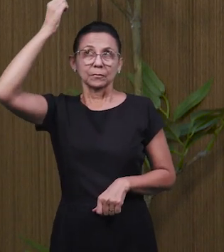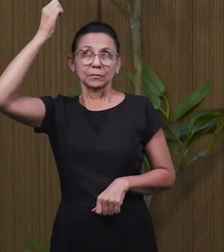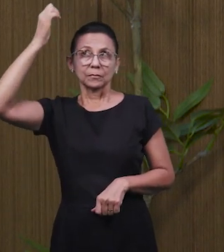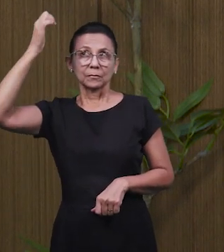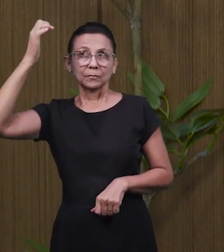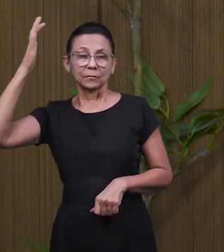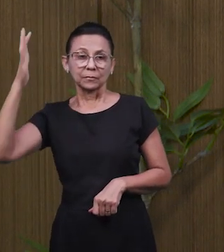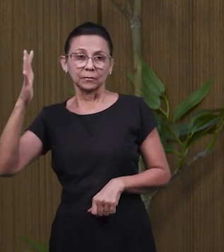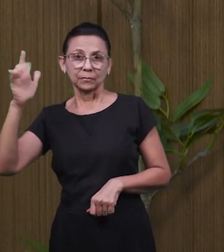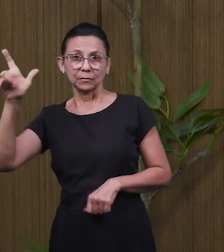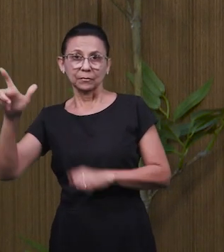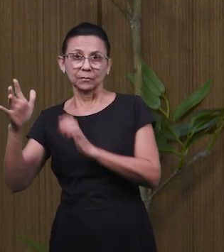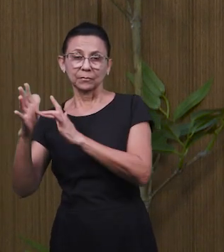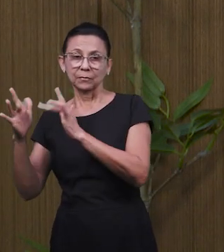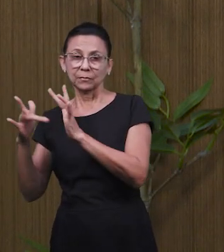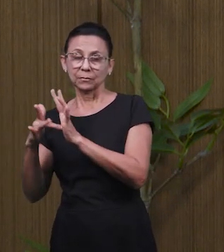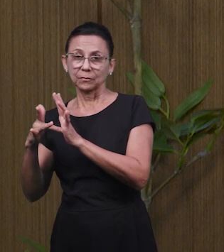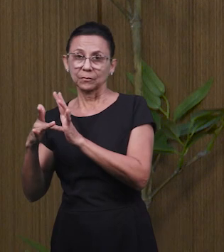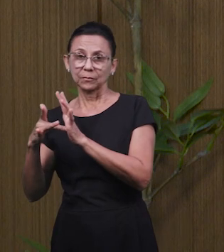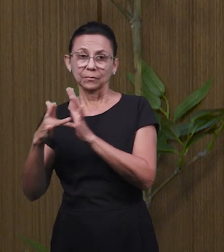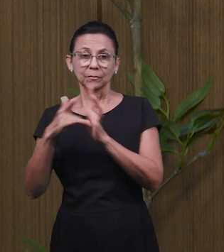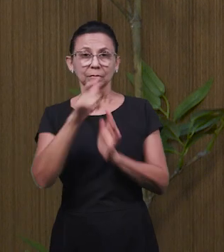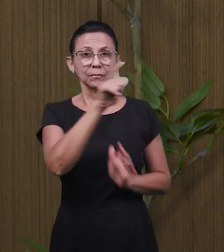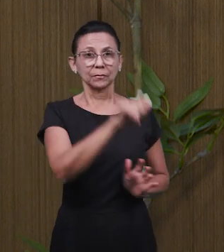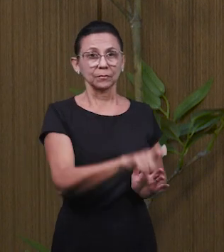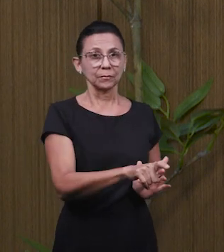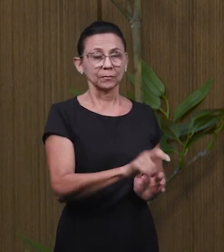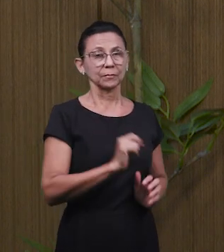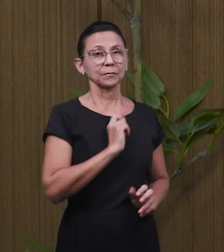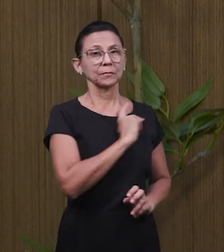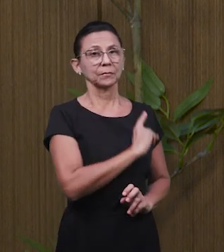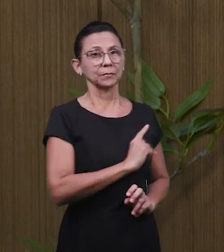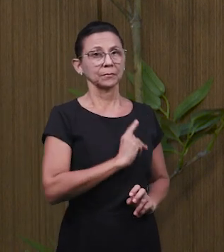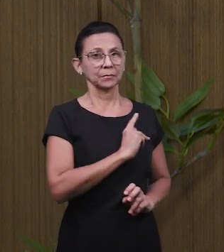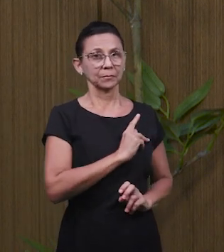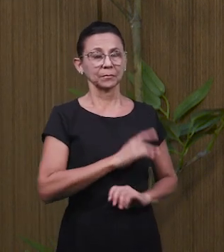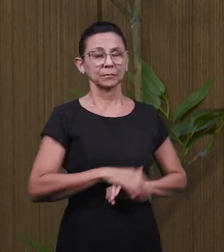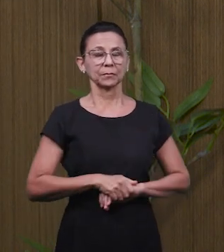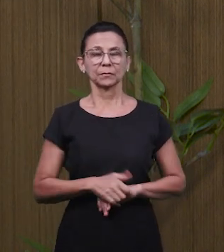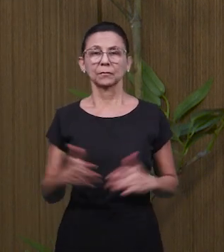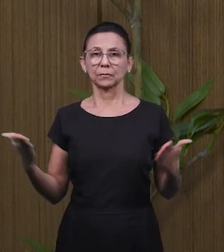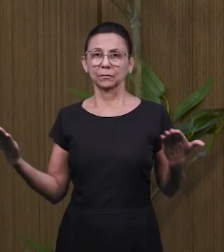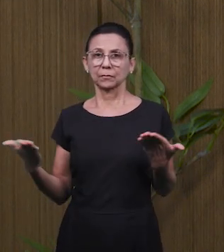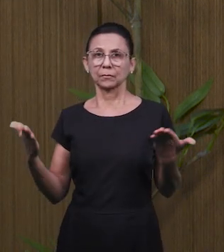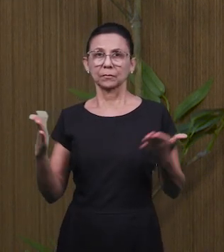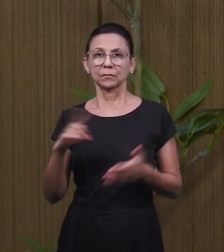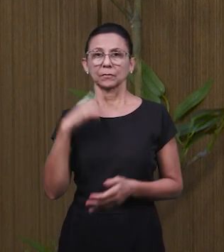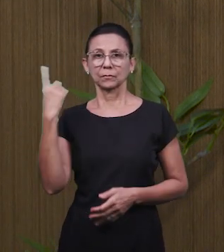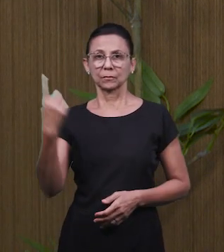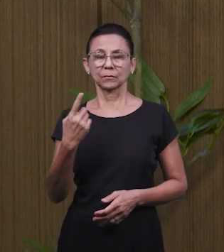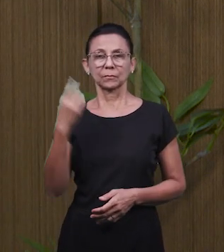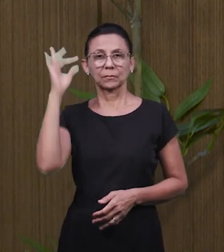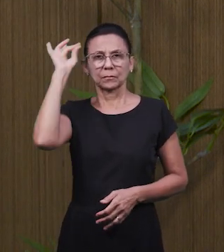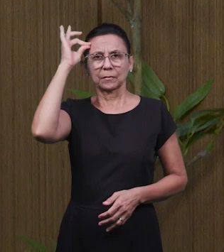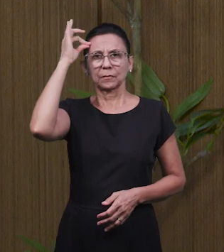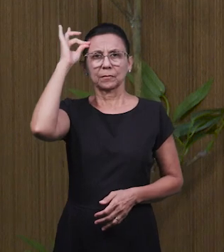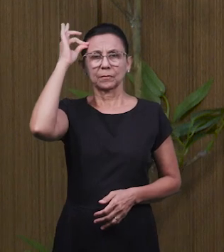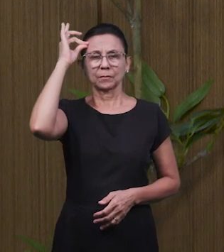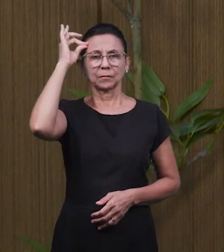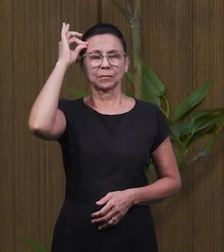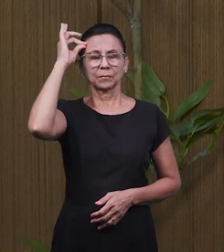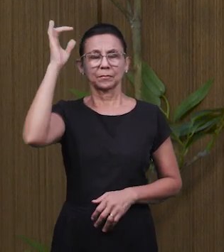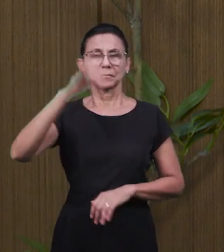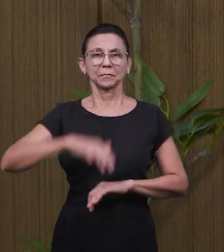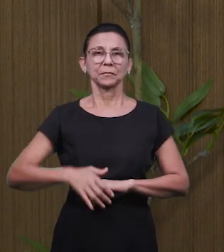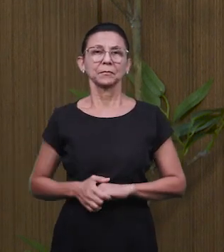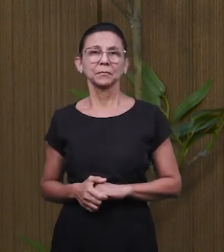Paulo. Porque é o Espírito de Jesus. O Espírito que nós temos hoje é o Espírito